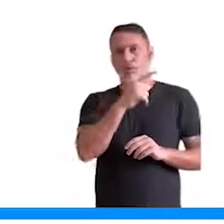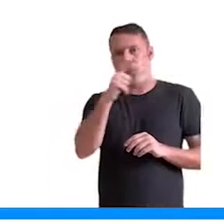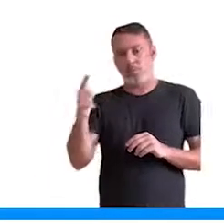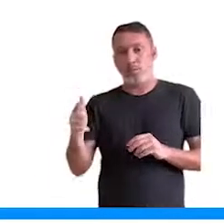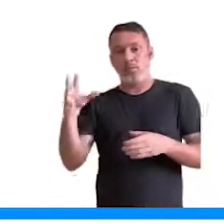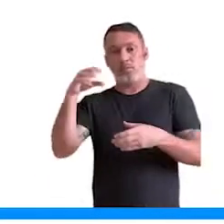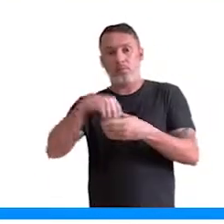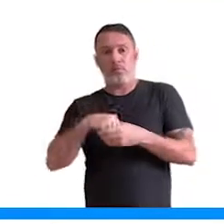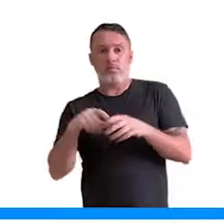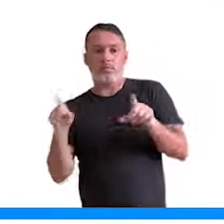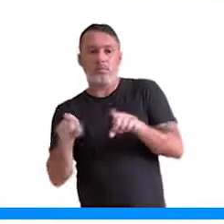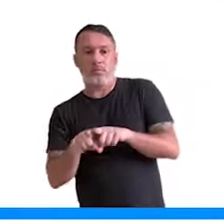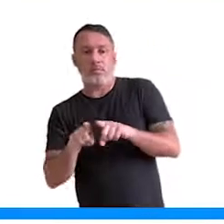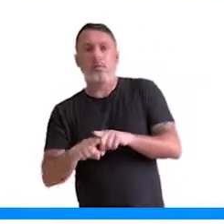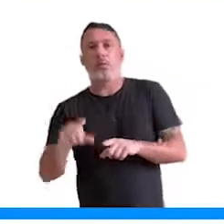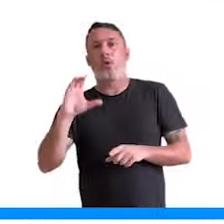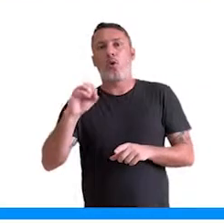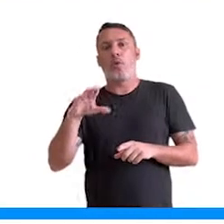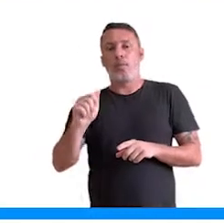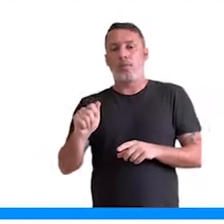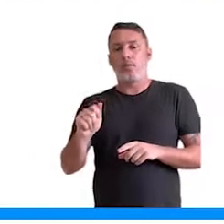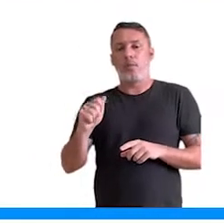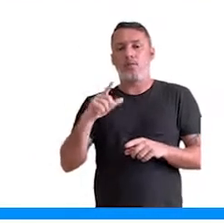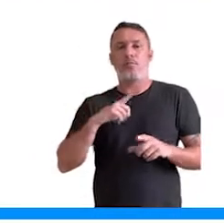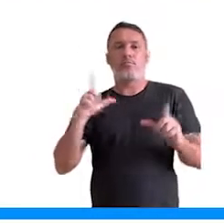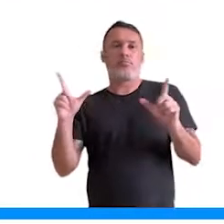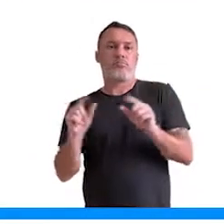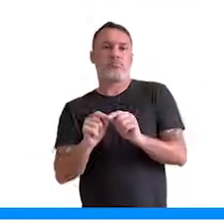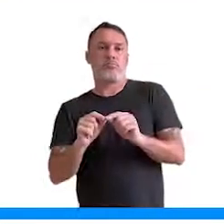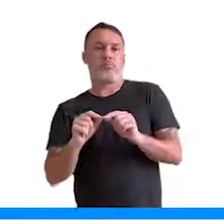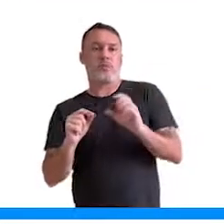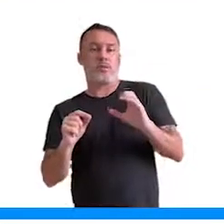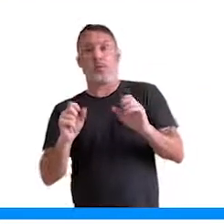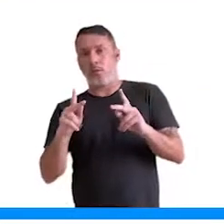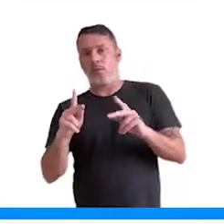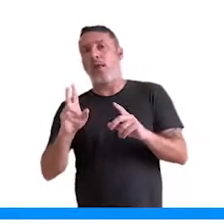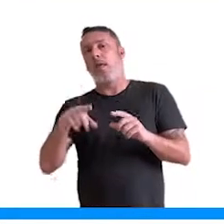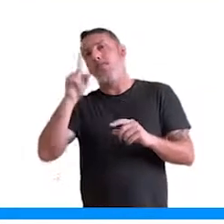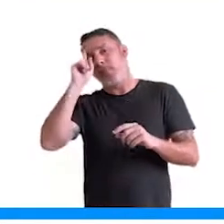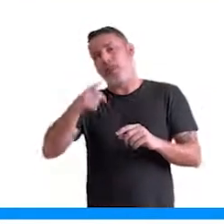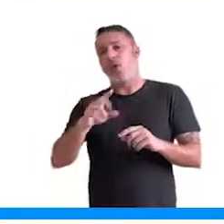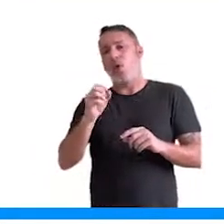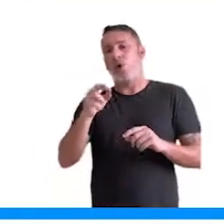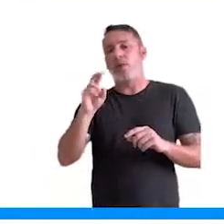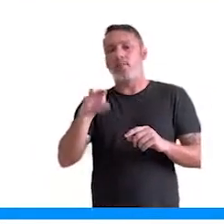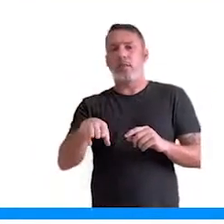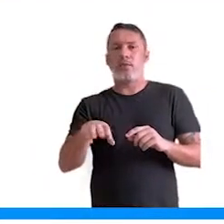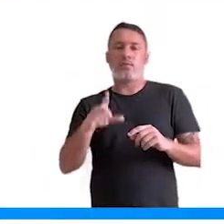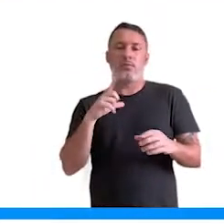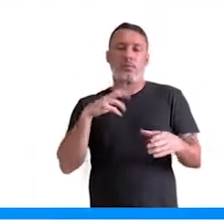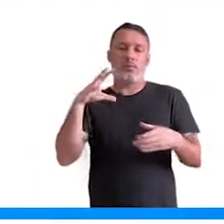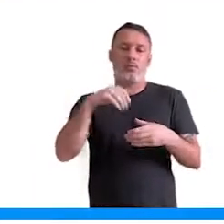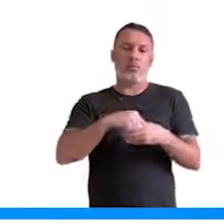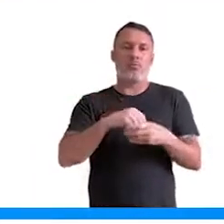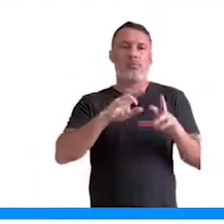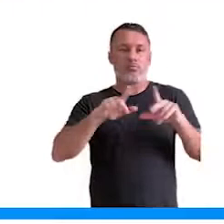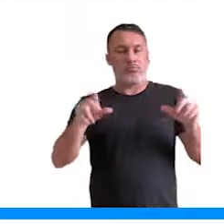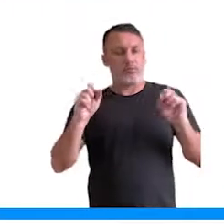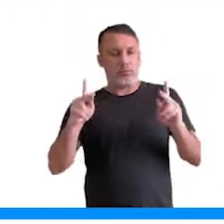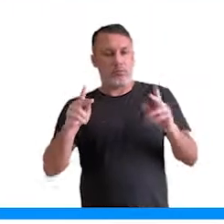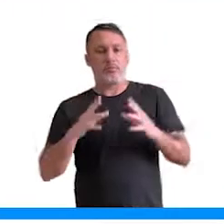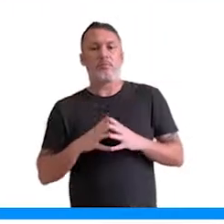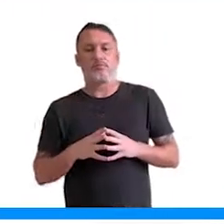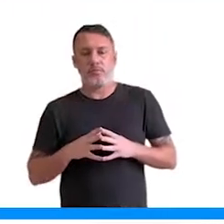comed, vosotros. E coman, eles, ustedes. Bien? Como é para dar uma ordem, vai ser mais para os ustedes aí, né?